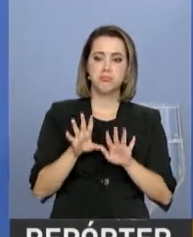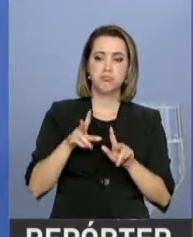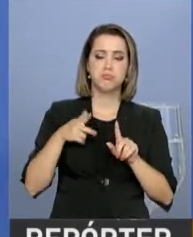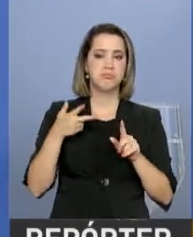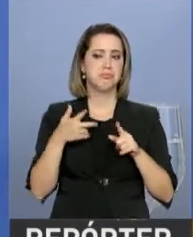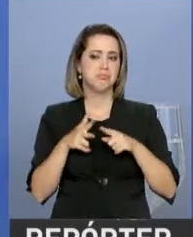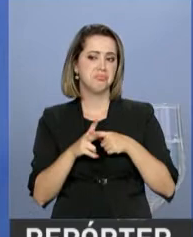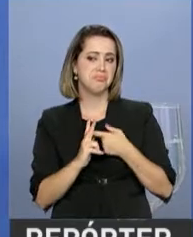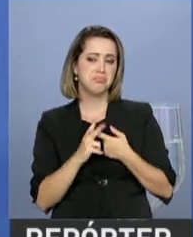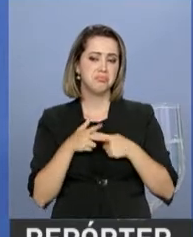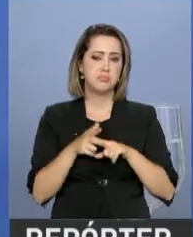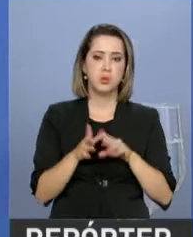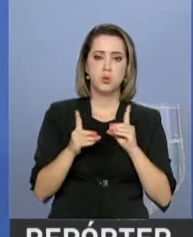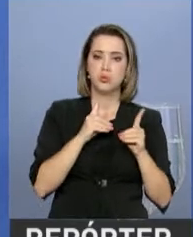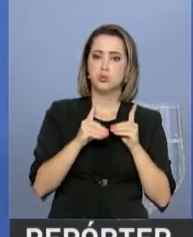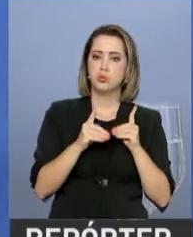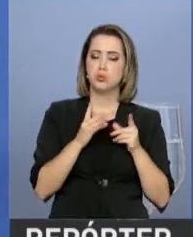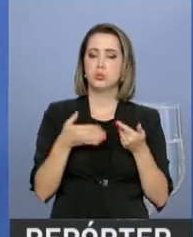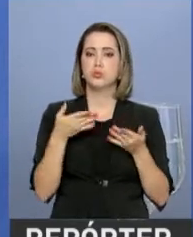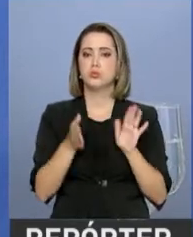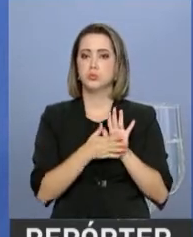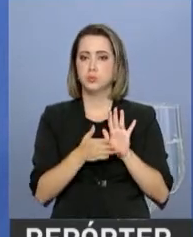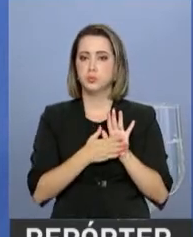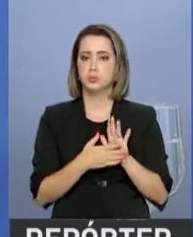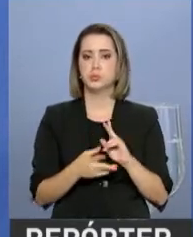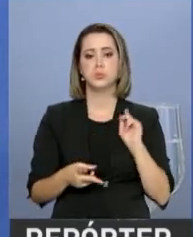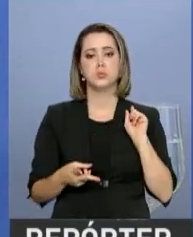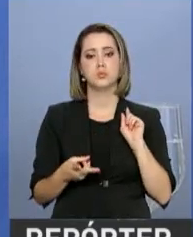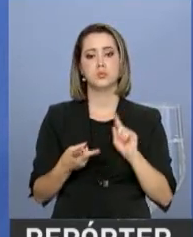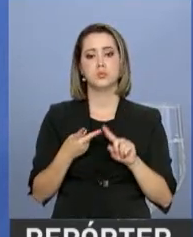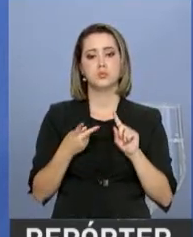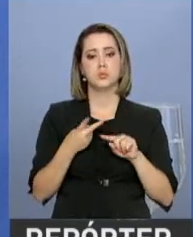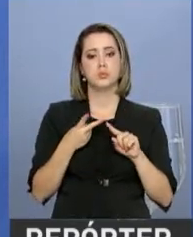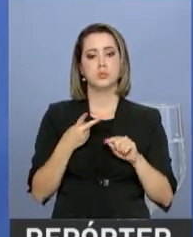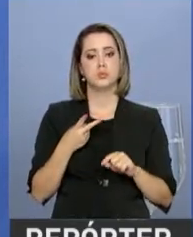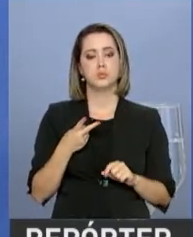negociações da proposta segunda questão é